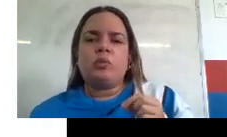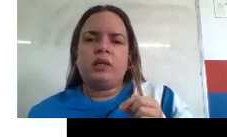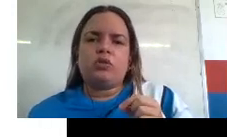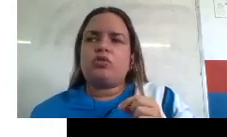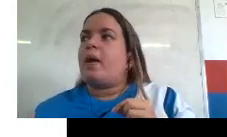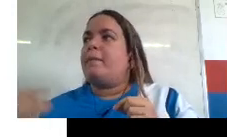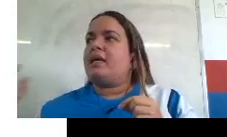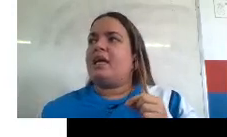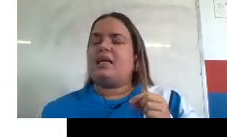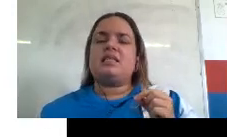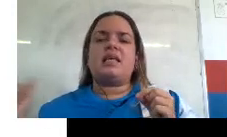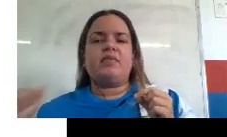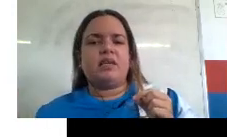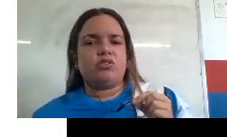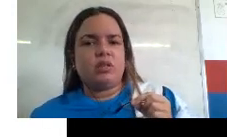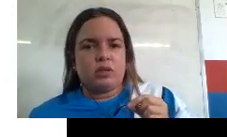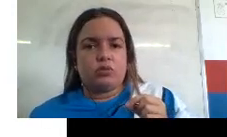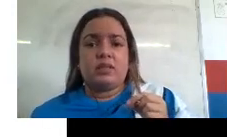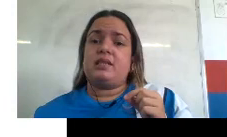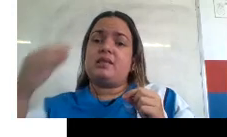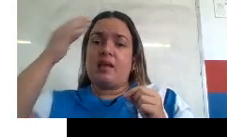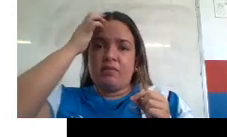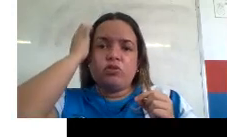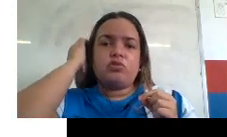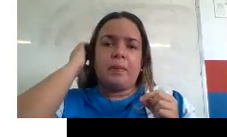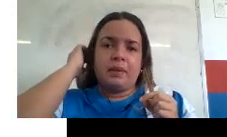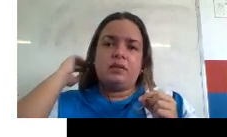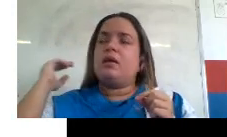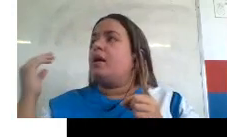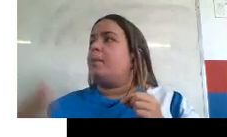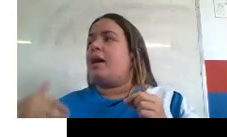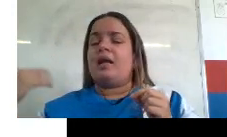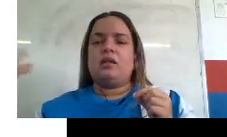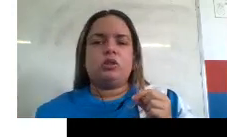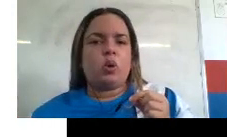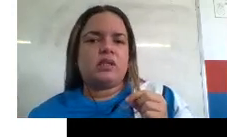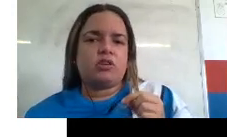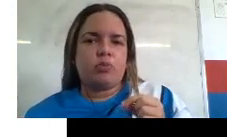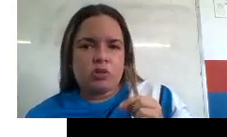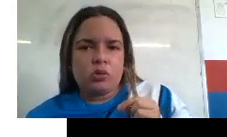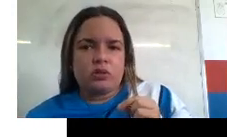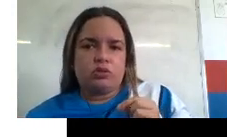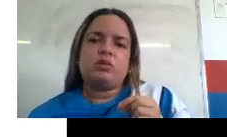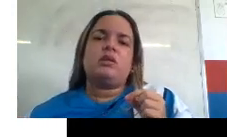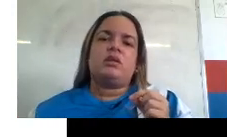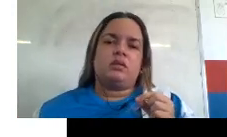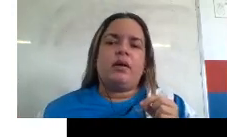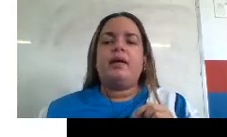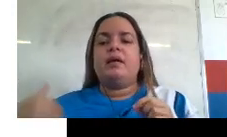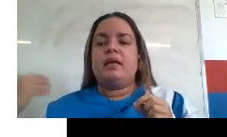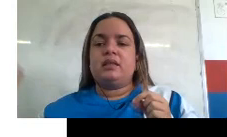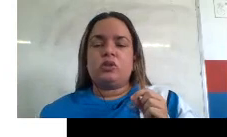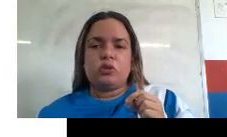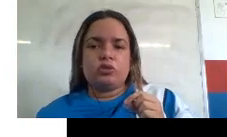direitos humanos, para que é que servem esses direitos? Servem justamente para todas as pessoas,